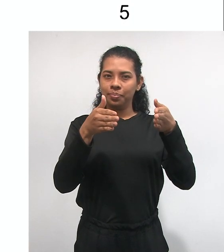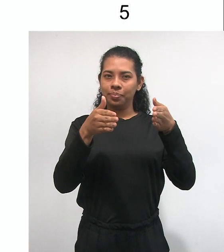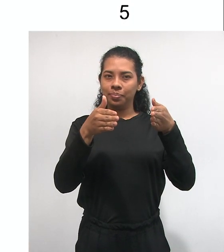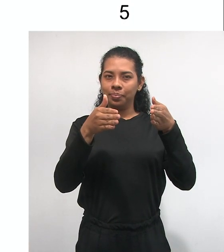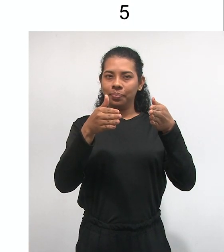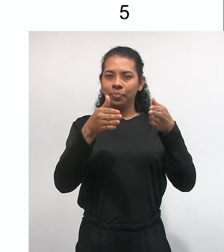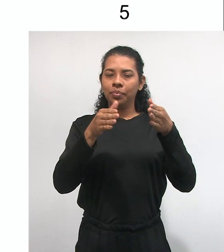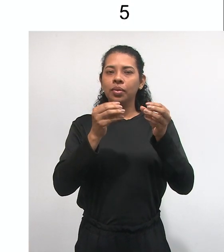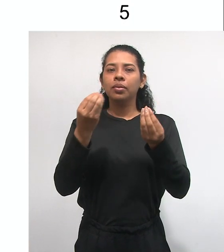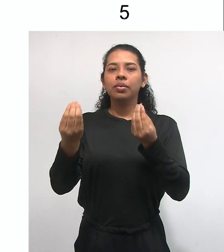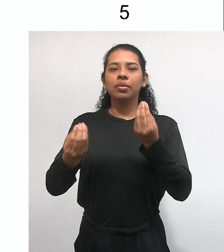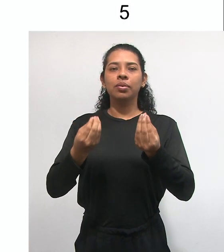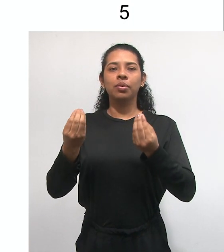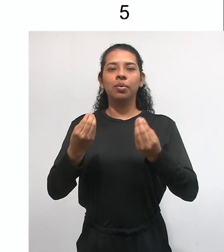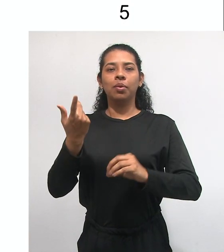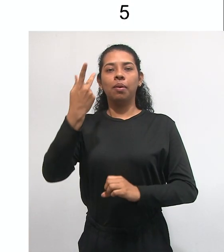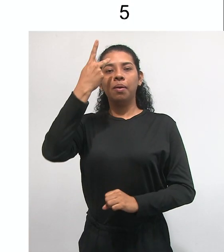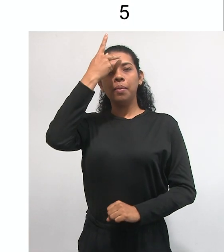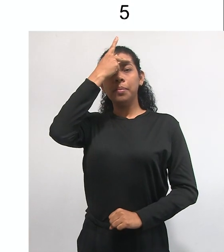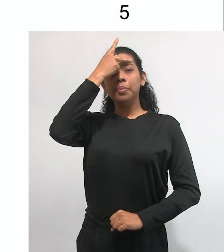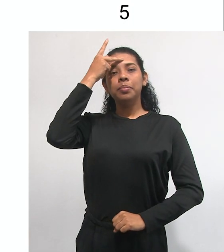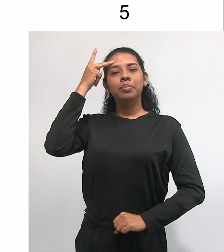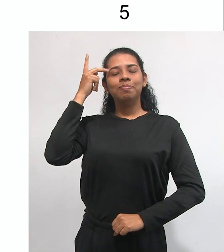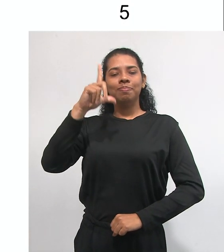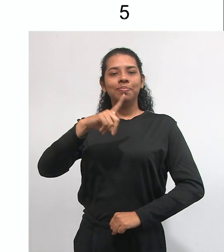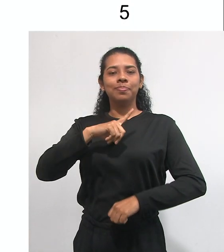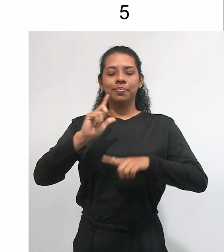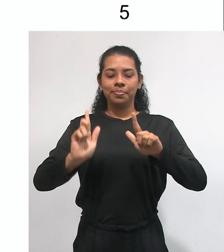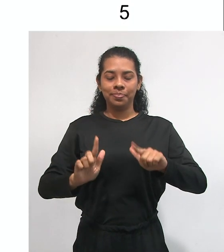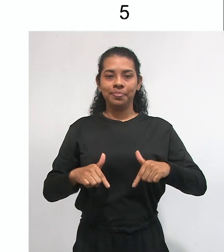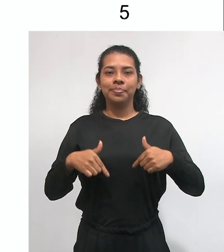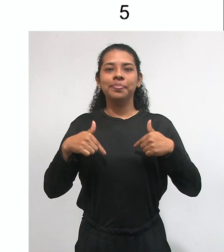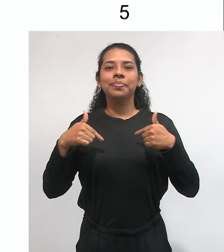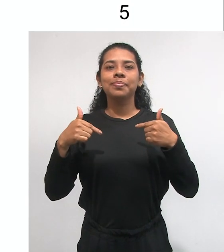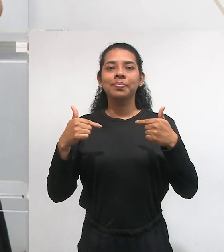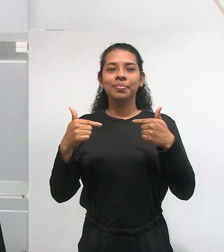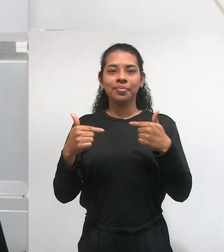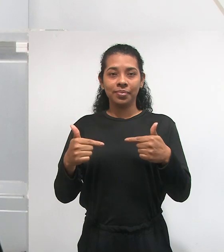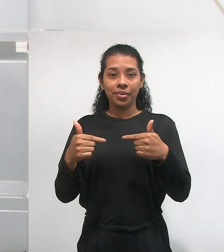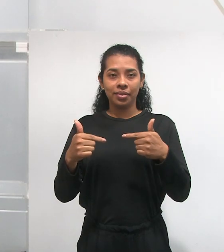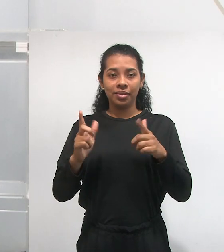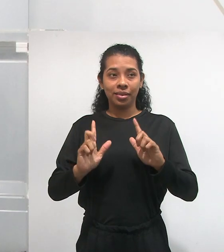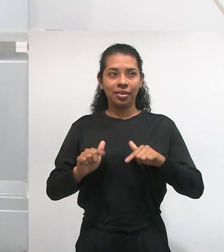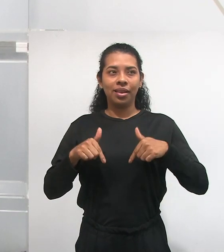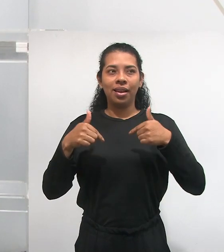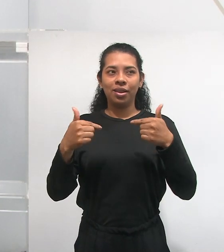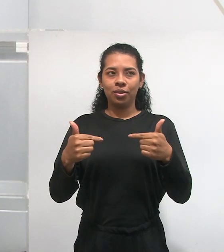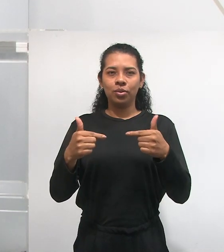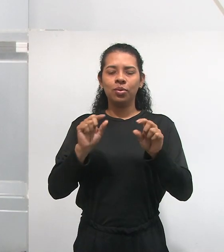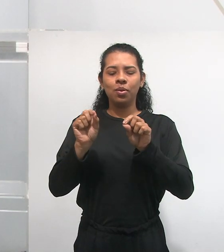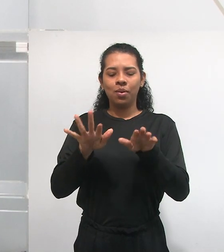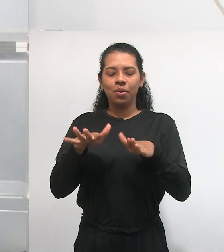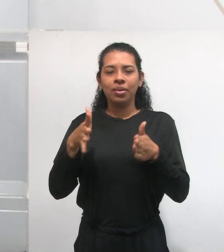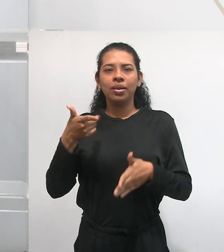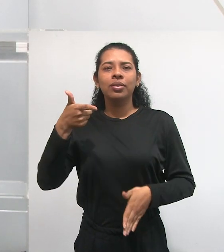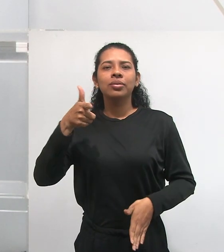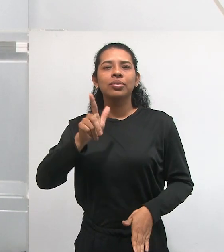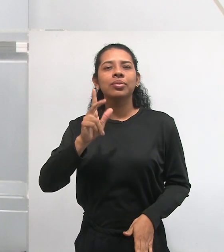vão agir em relação ao que as outras precisam. Então, vamos